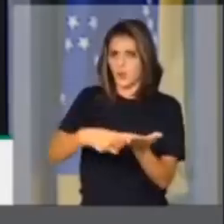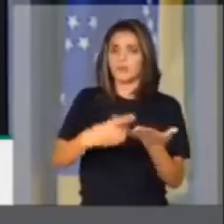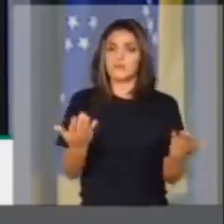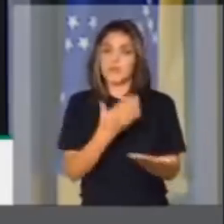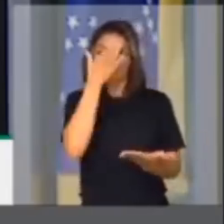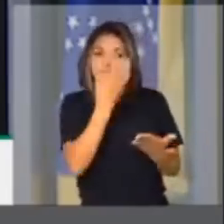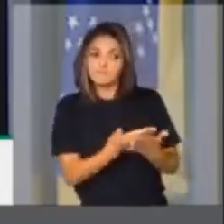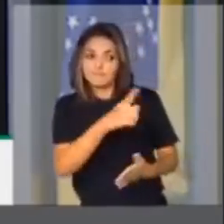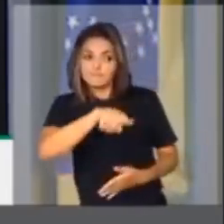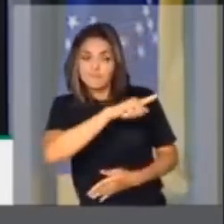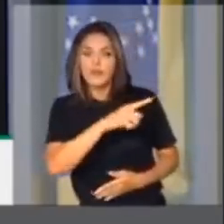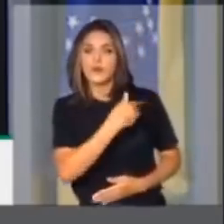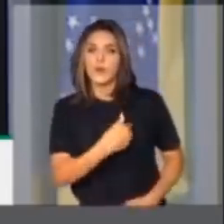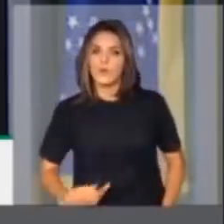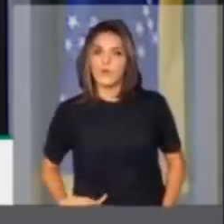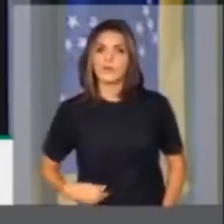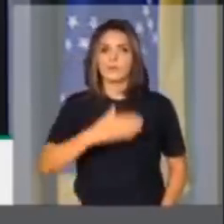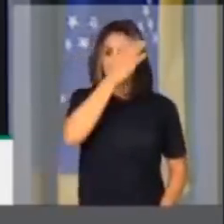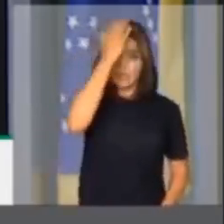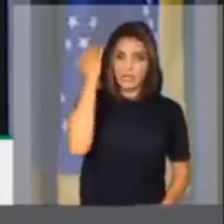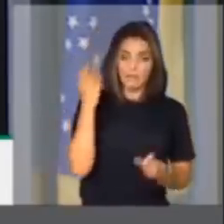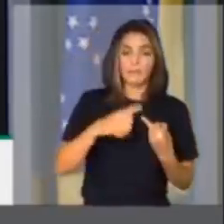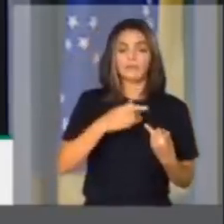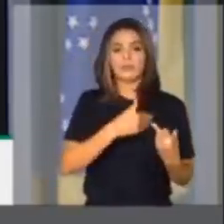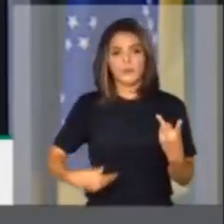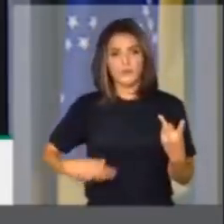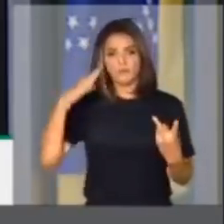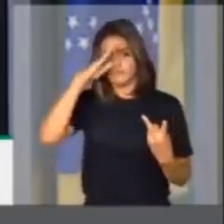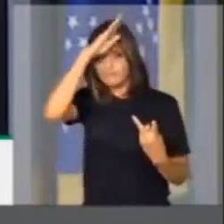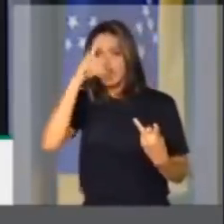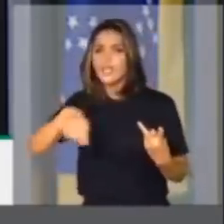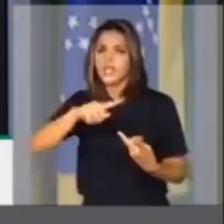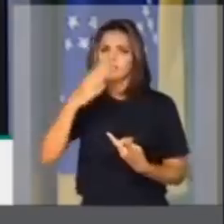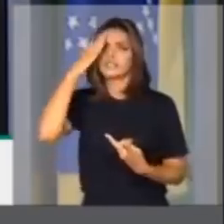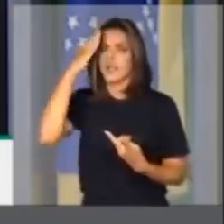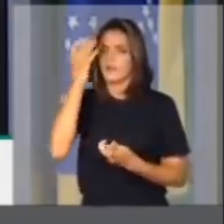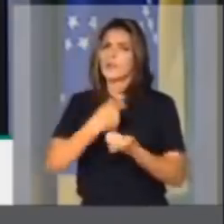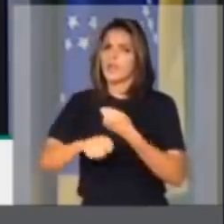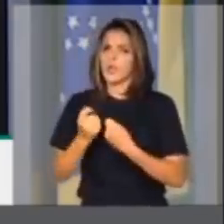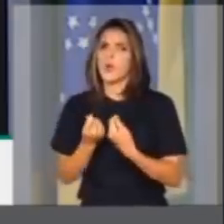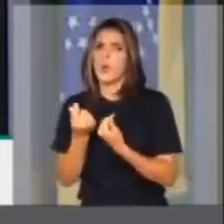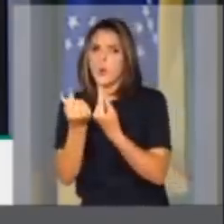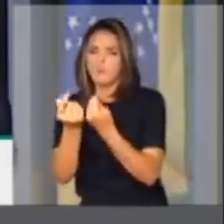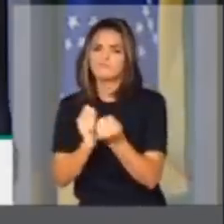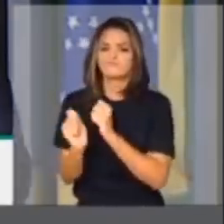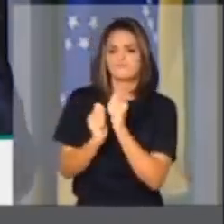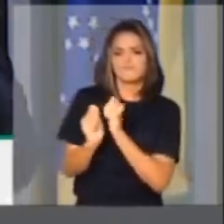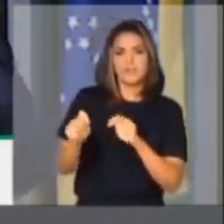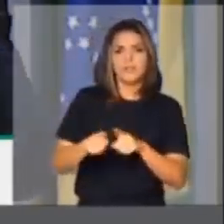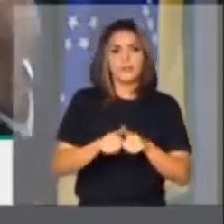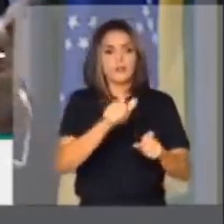líderes e os técnicos do governo anterior e deste governo sabem o que é economia, sabem o que é o apreço para